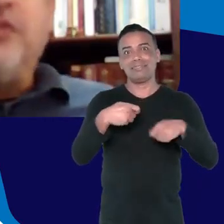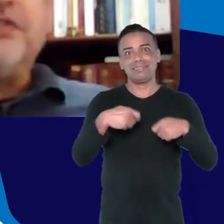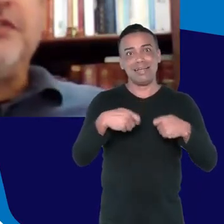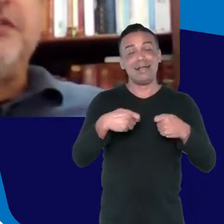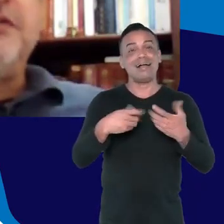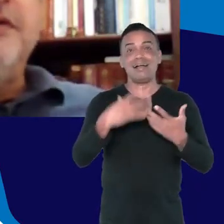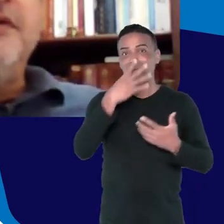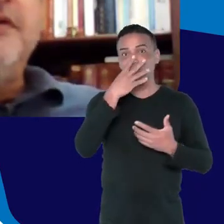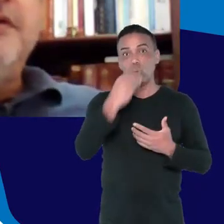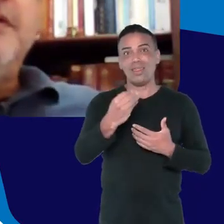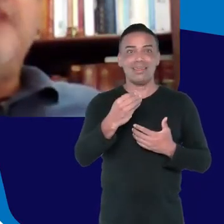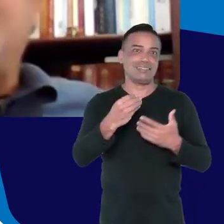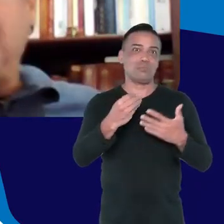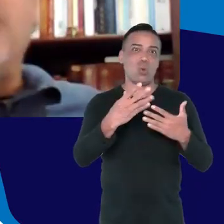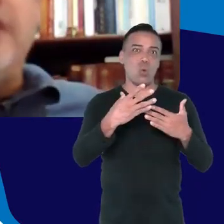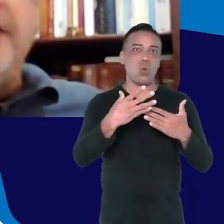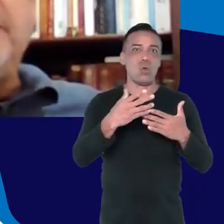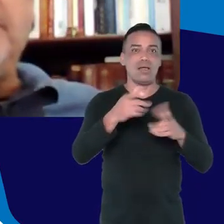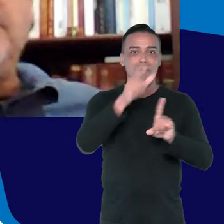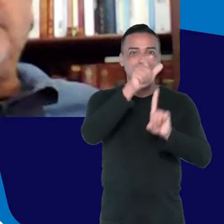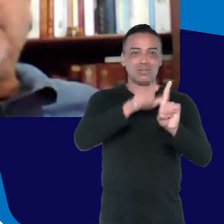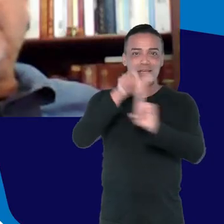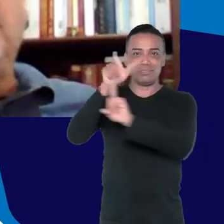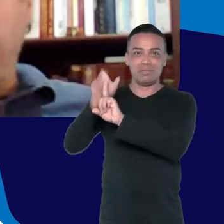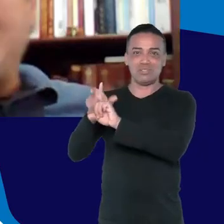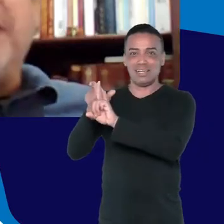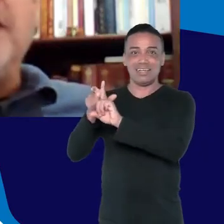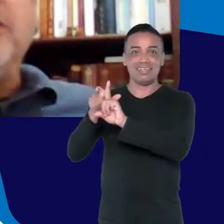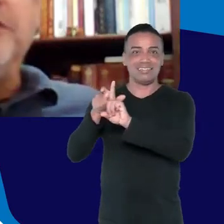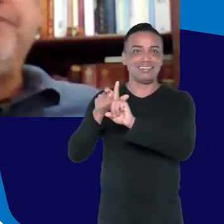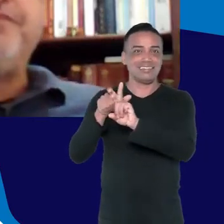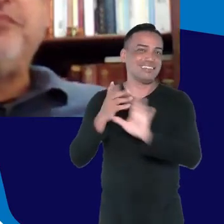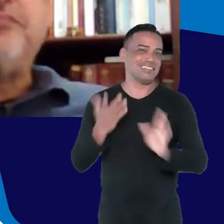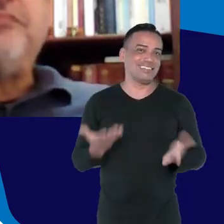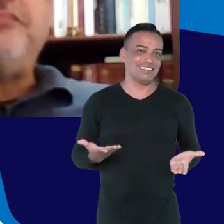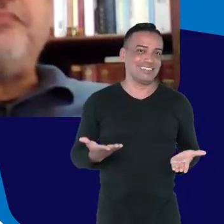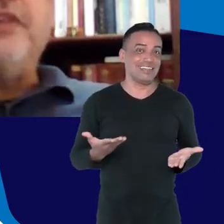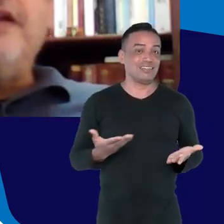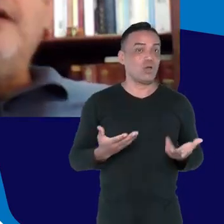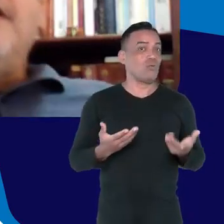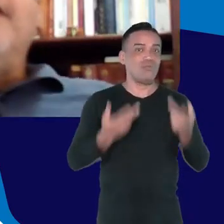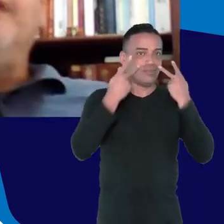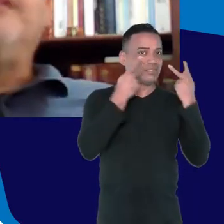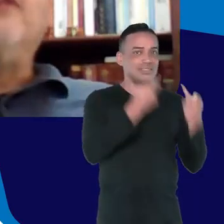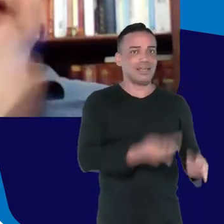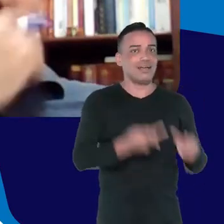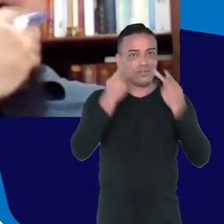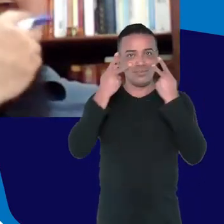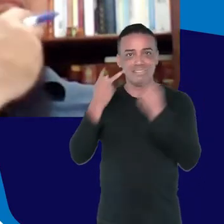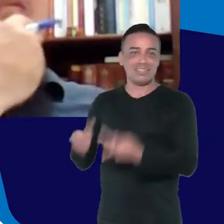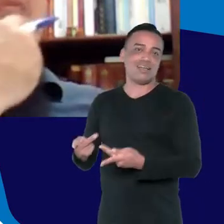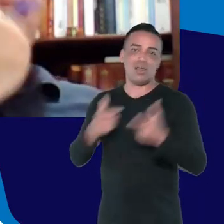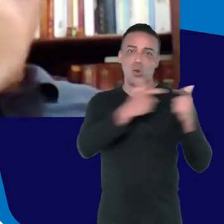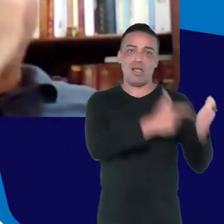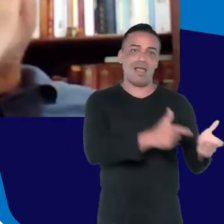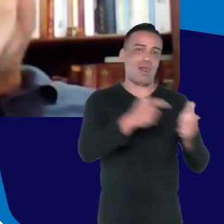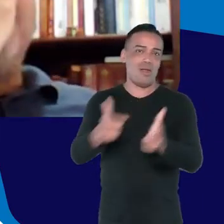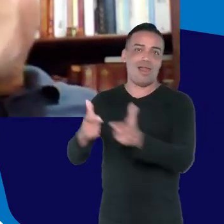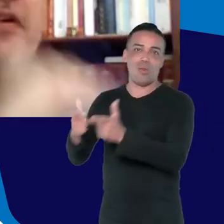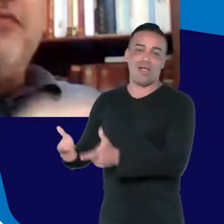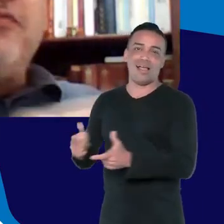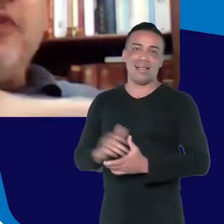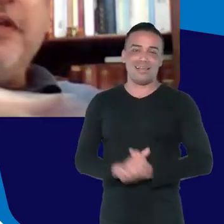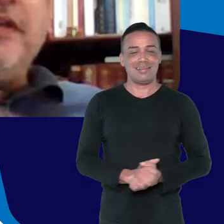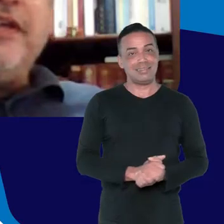são turistas. Eles estão ali turistando, né? Então, a minha